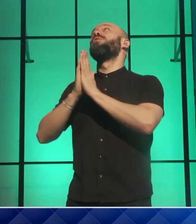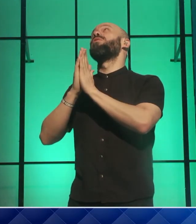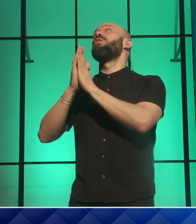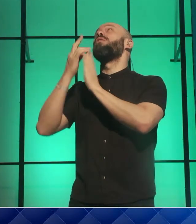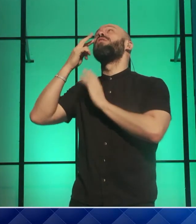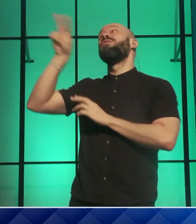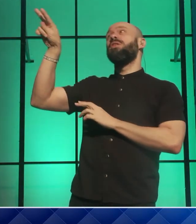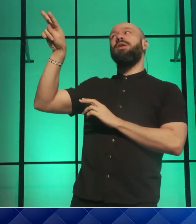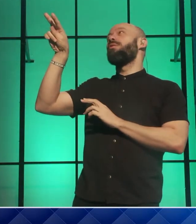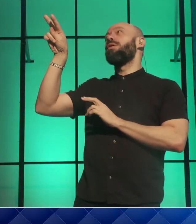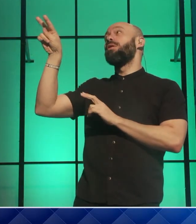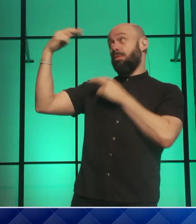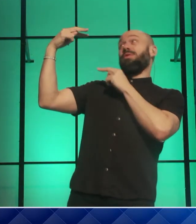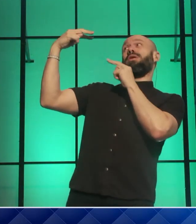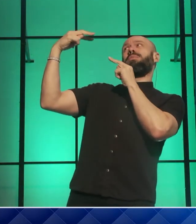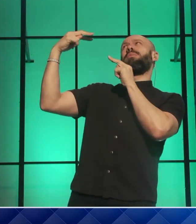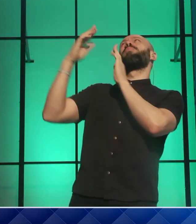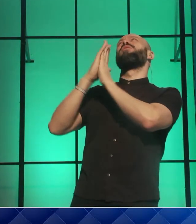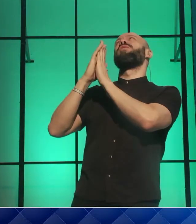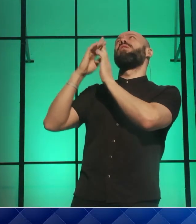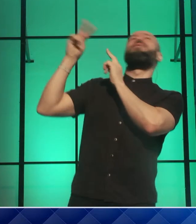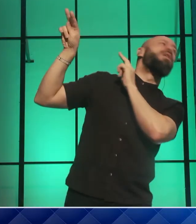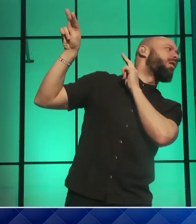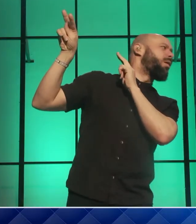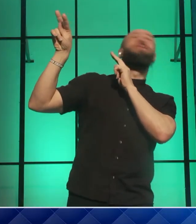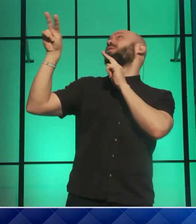lado, não. Eu quero que tu olhe para mim.